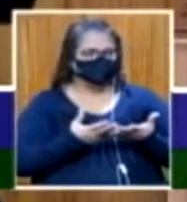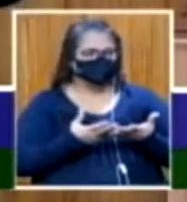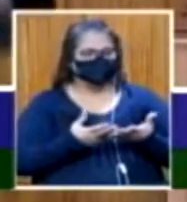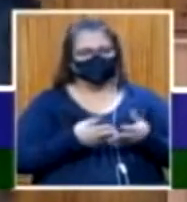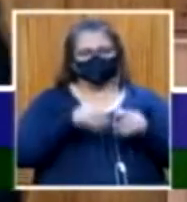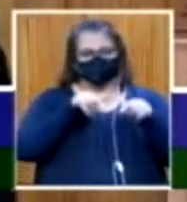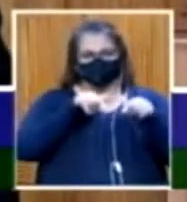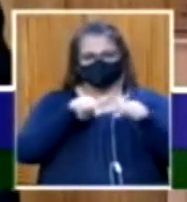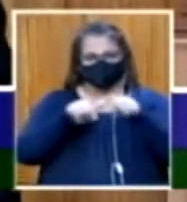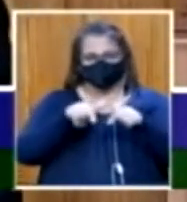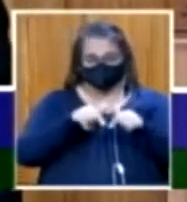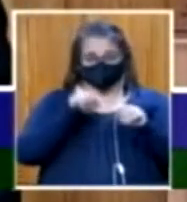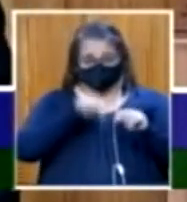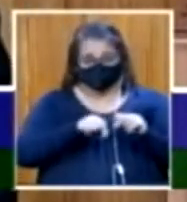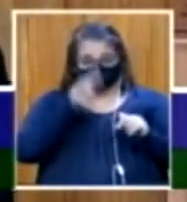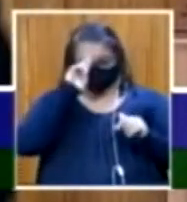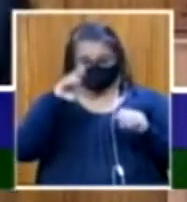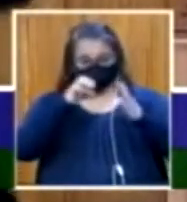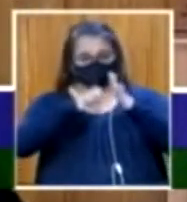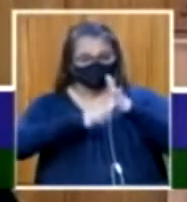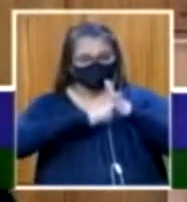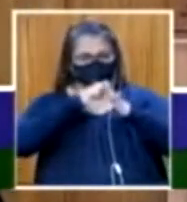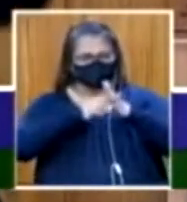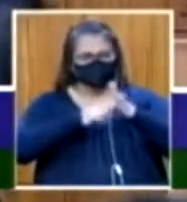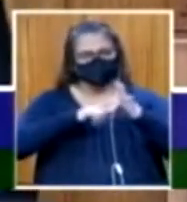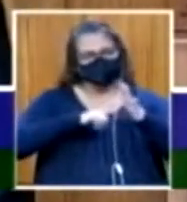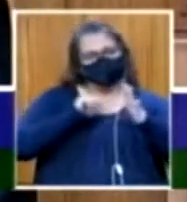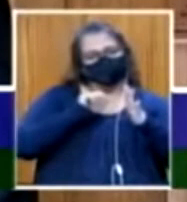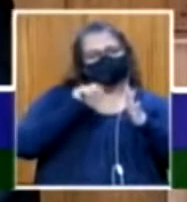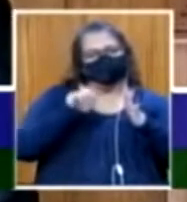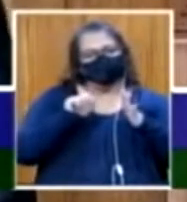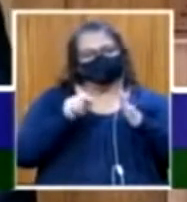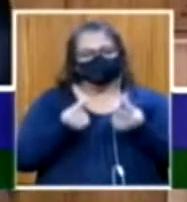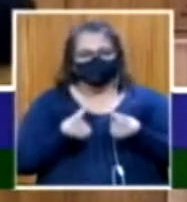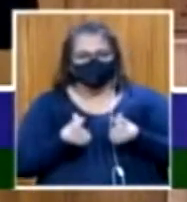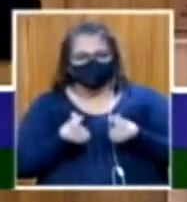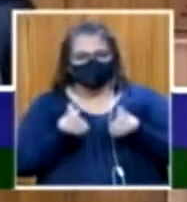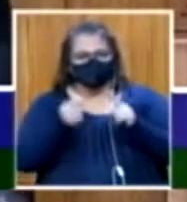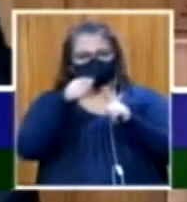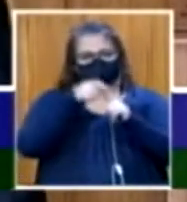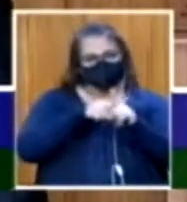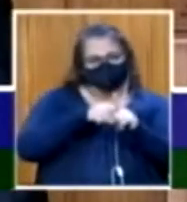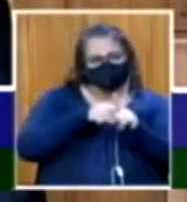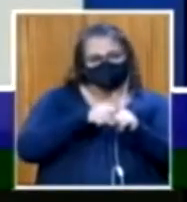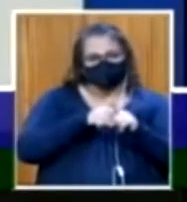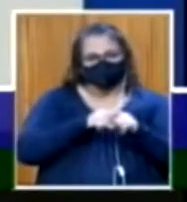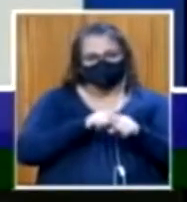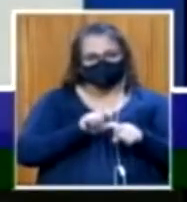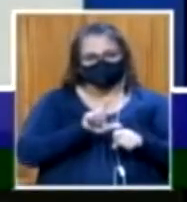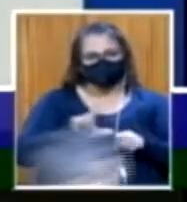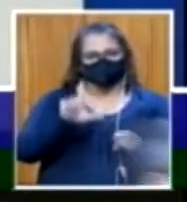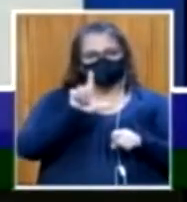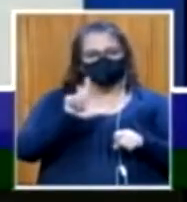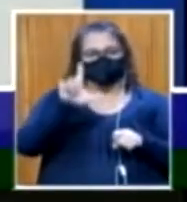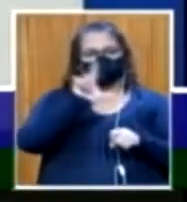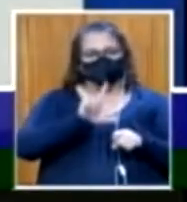que trabalha como pessoa jurídica, que tenha lá uma renda mensal e que tenha um lucro de 20